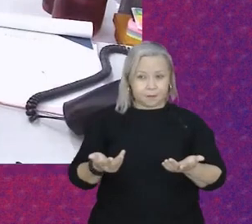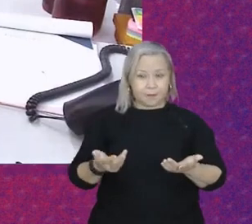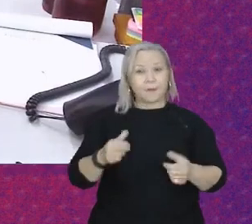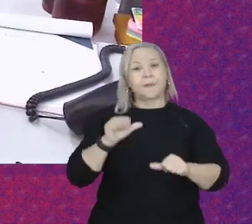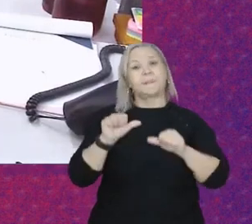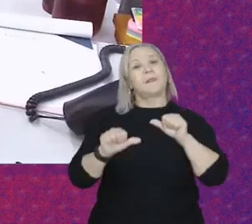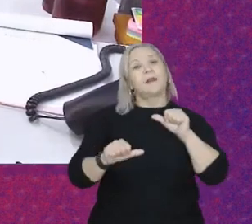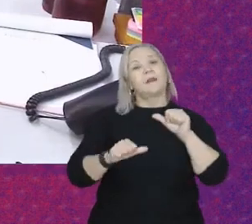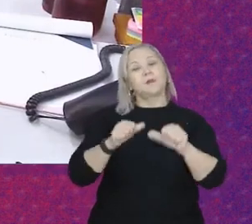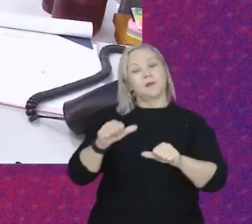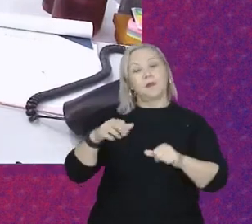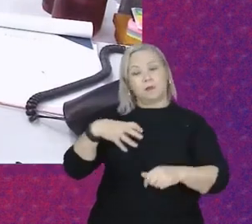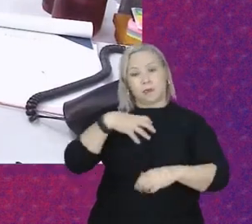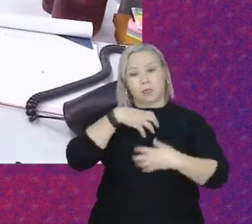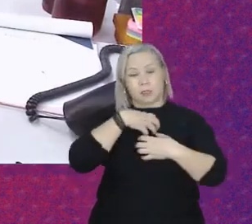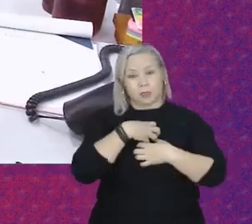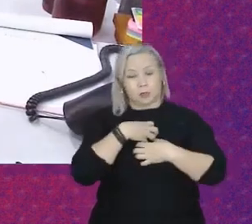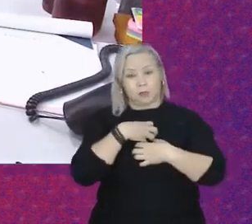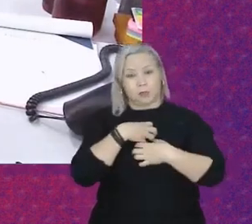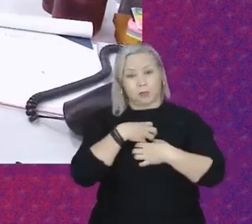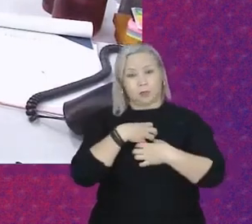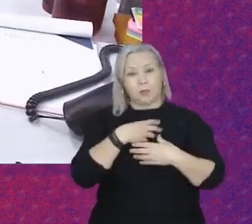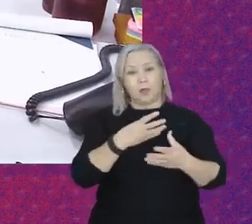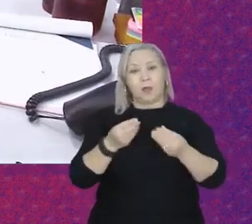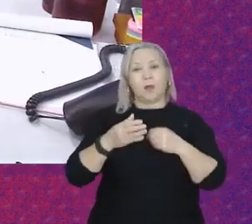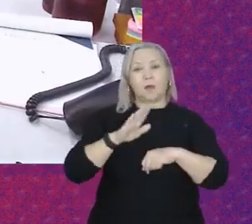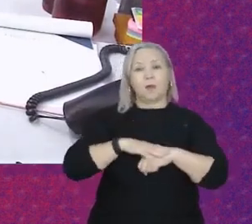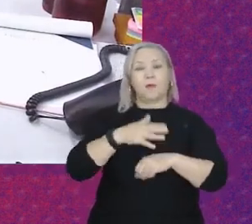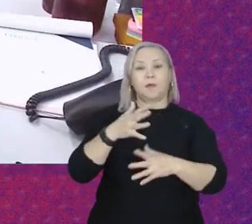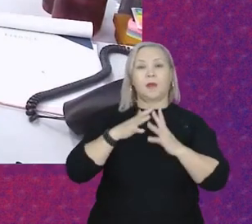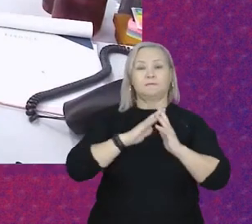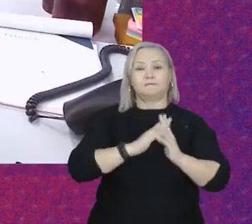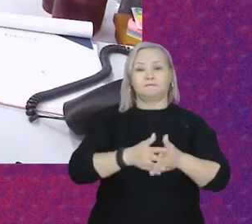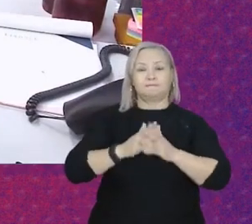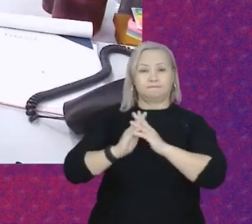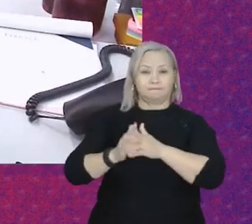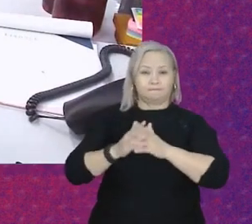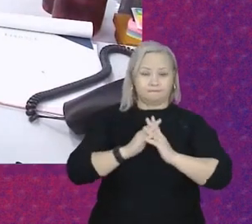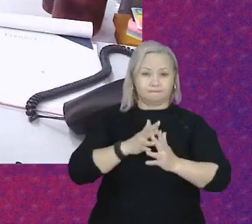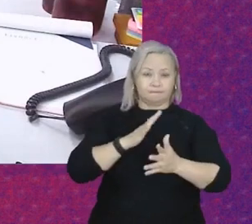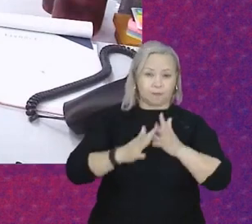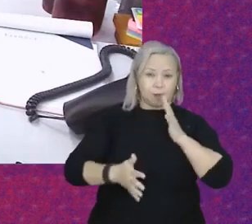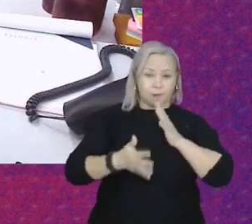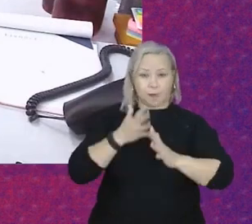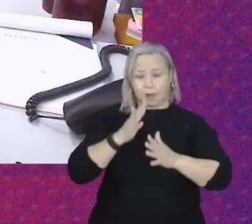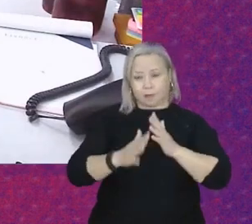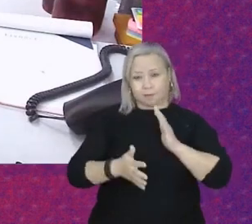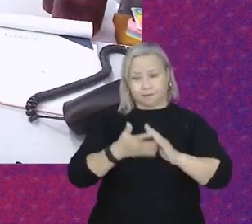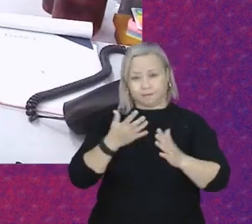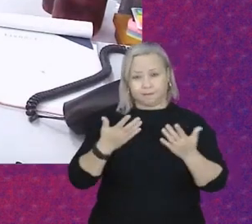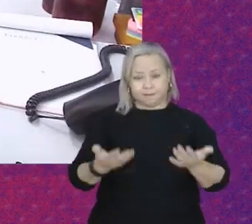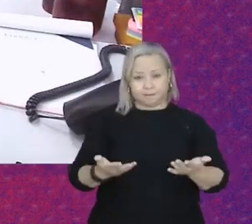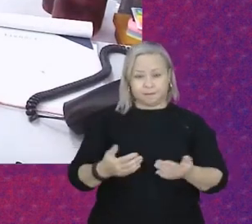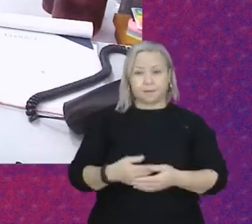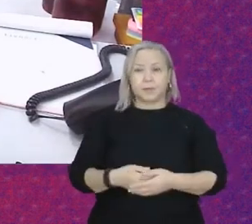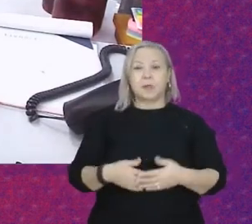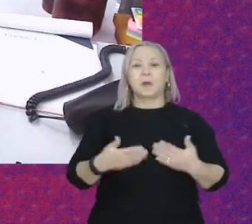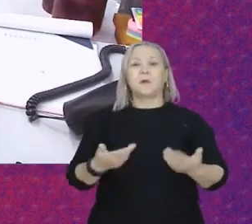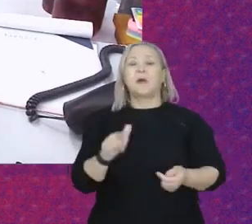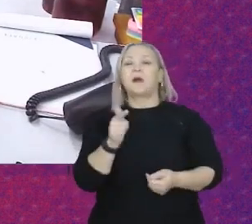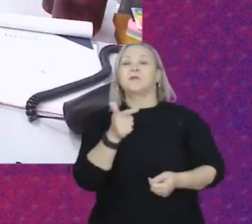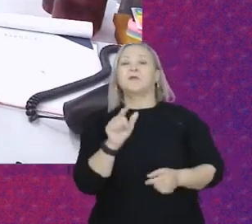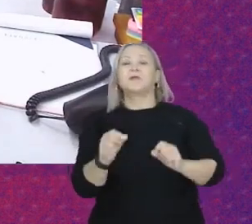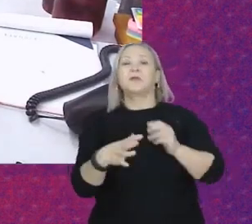tornam, né, essa situação muito mais complexa, né, então, quando não se